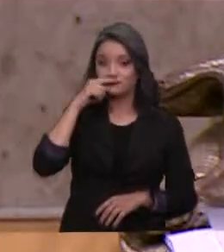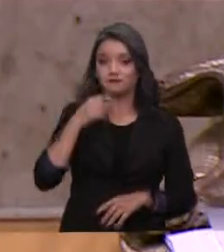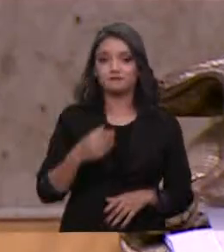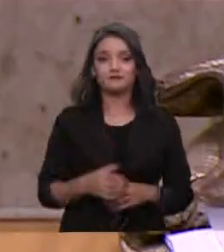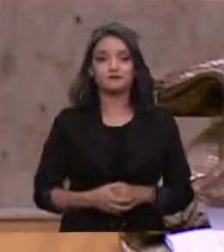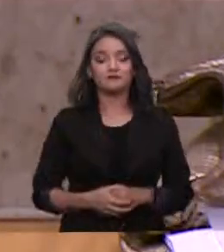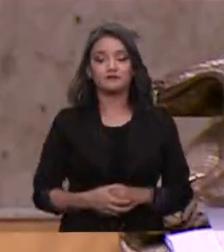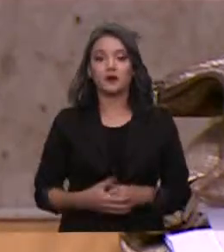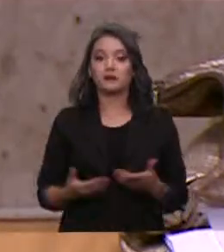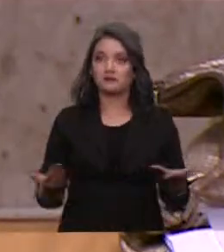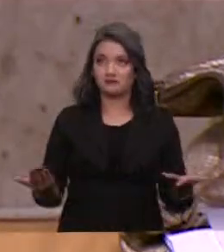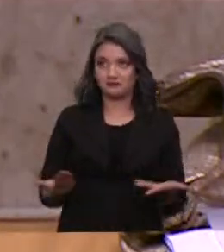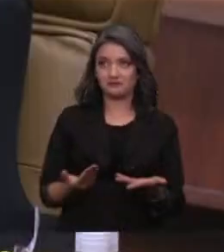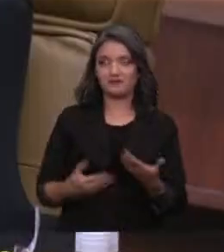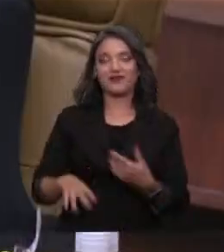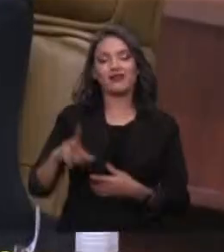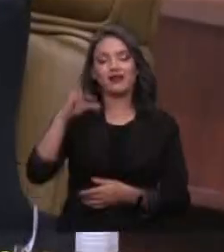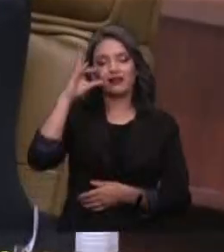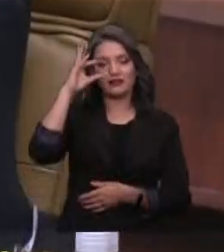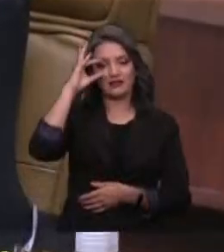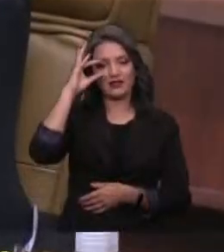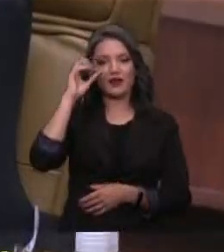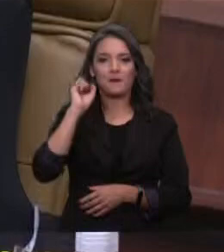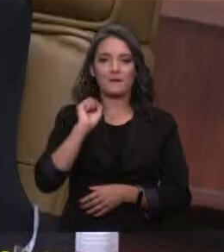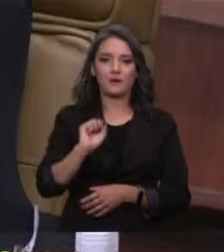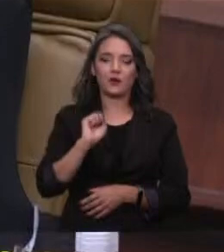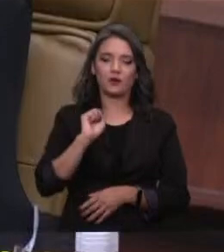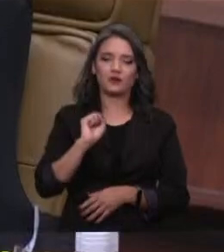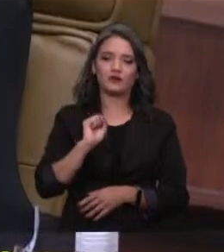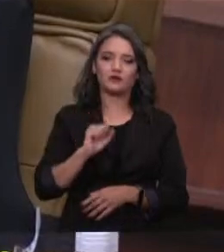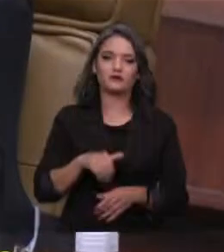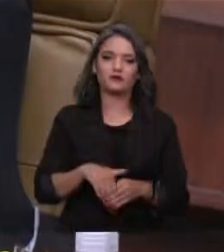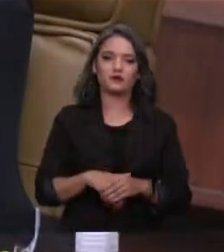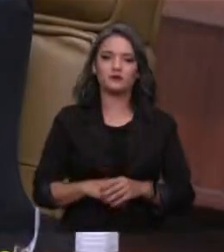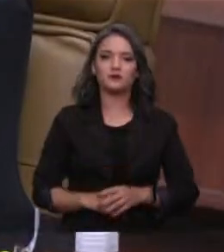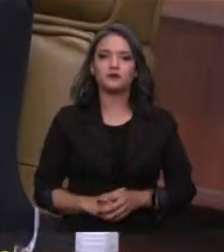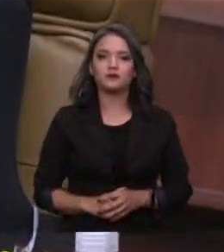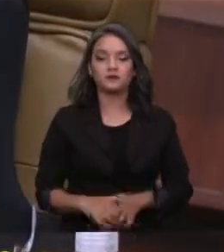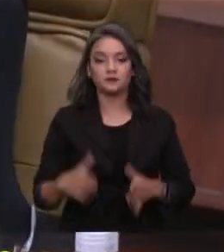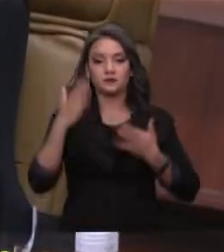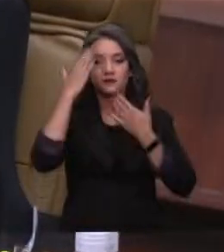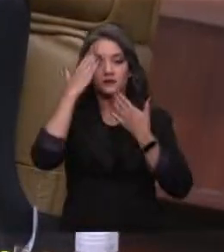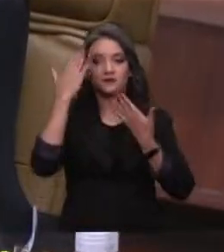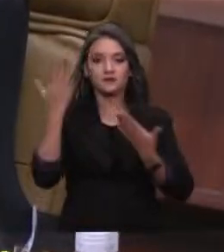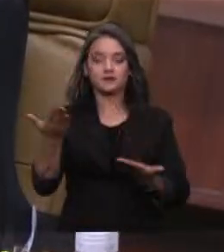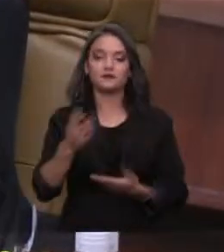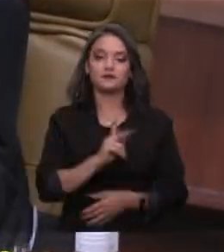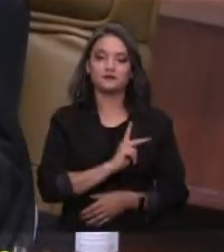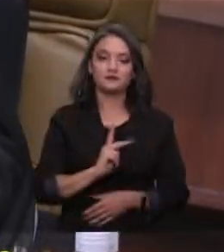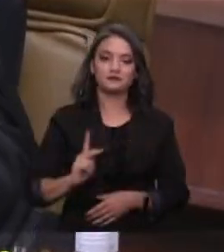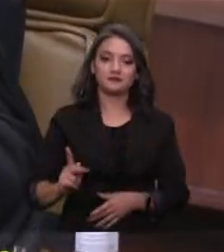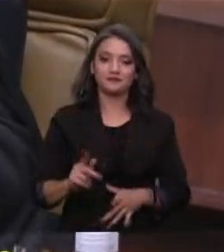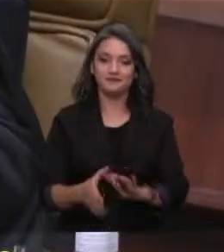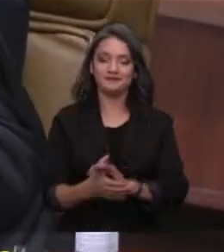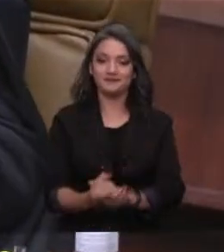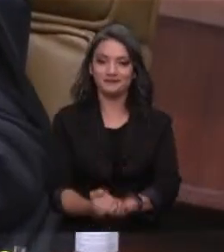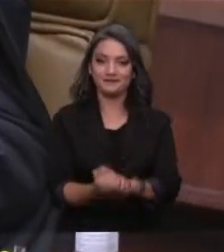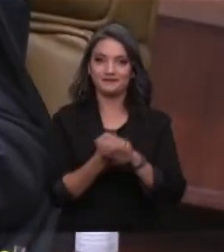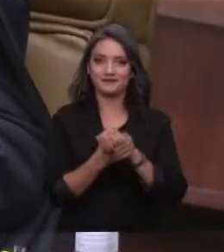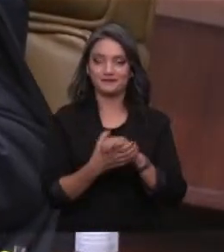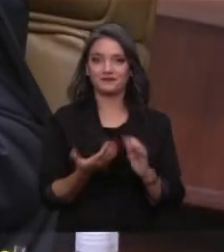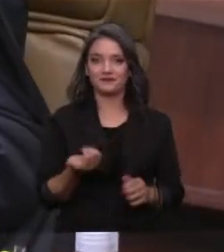Agora sim, ministro André, Vossa Excelência está com a palavra. Obrigado, senhora presidente. Minha saudação à Vossa